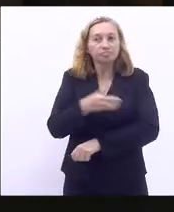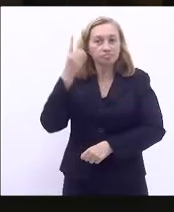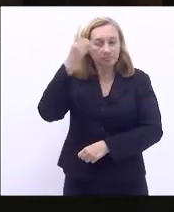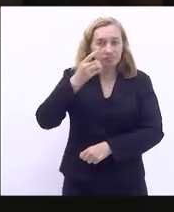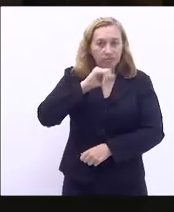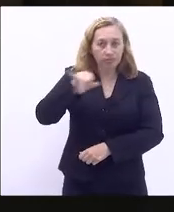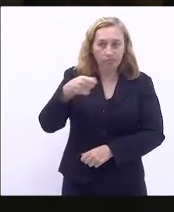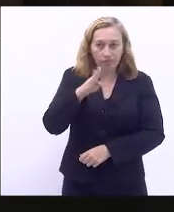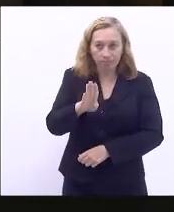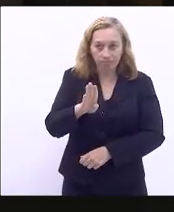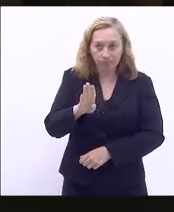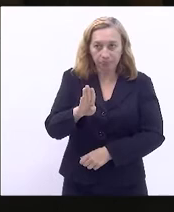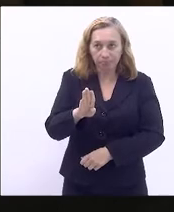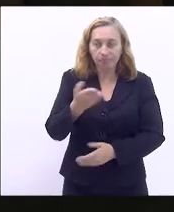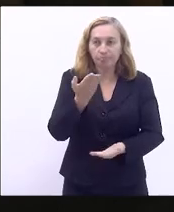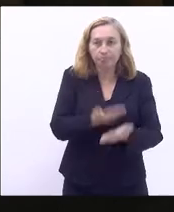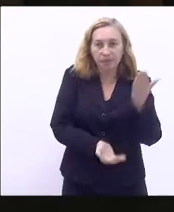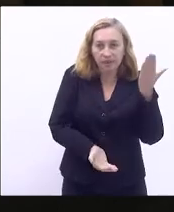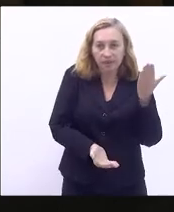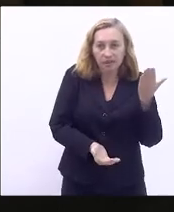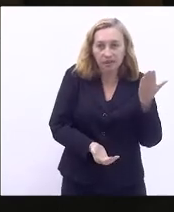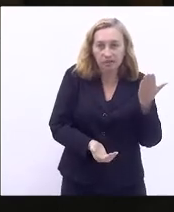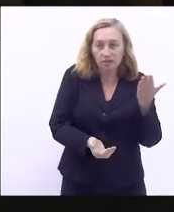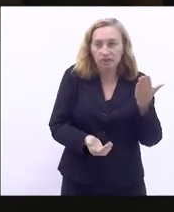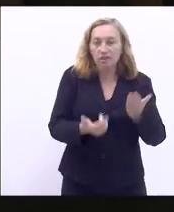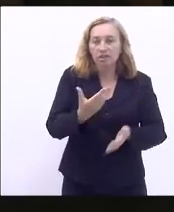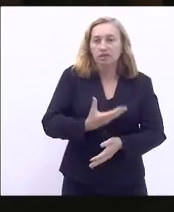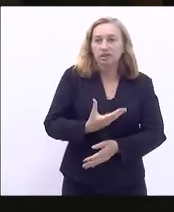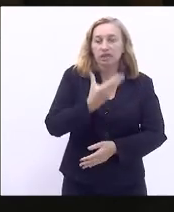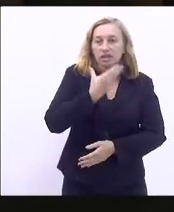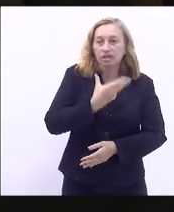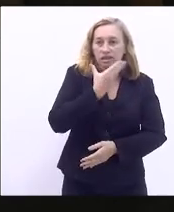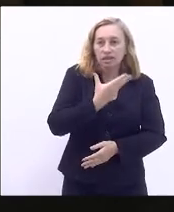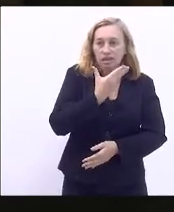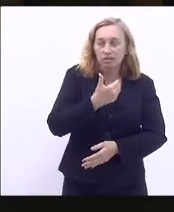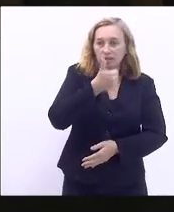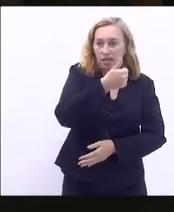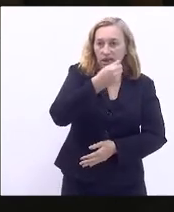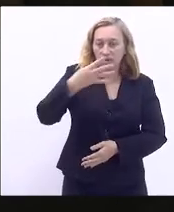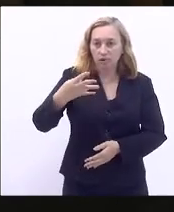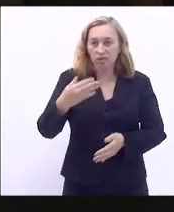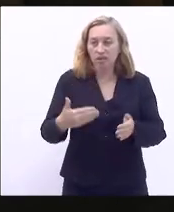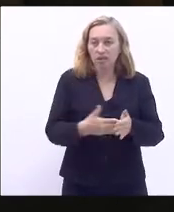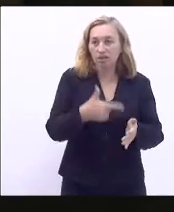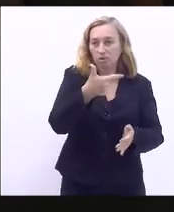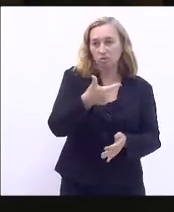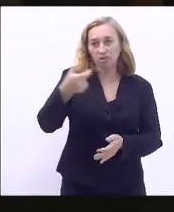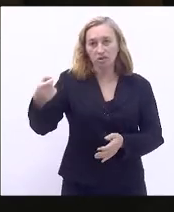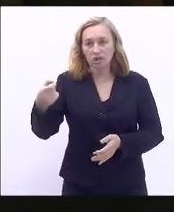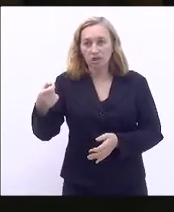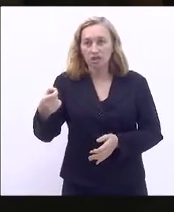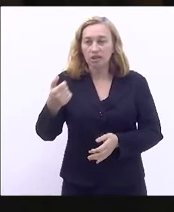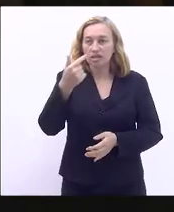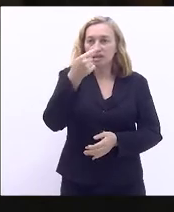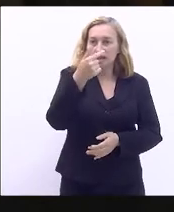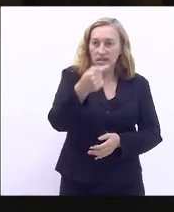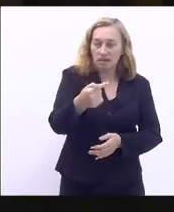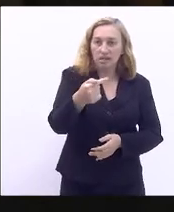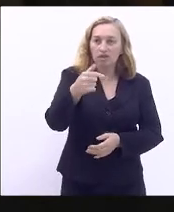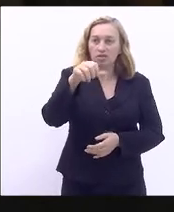Jair Bittencourt, perdeu de dezembro de 14 a dezembro de 2020